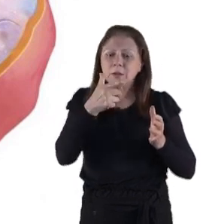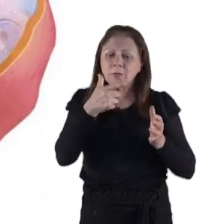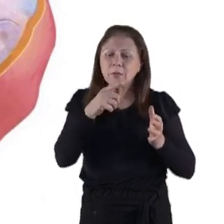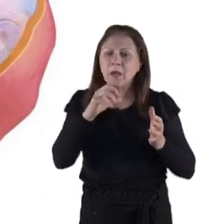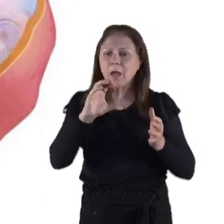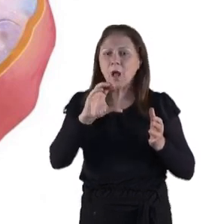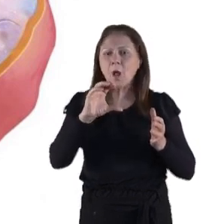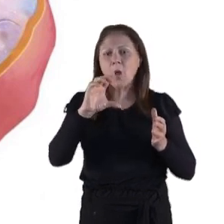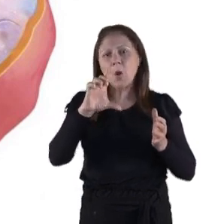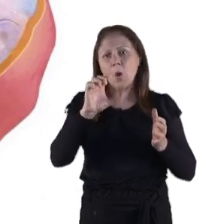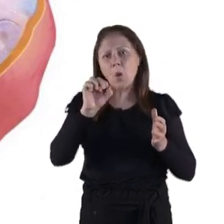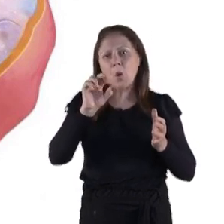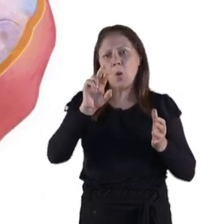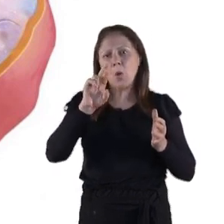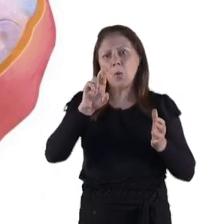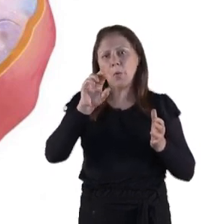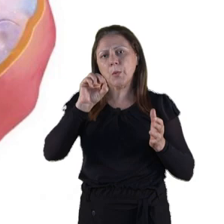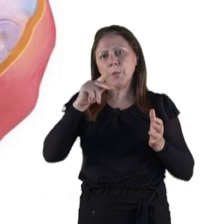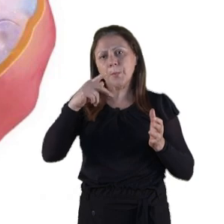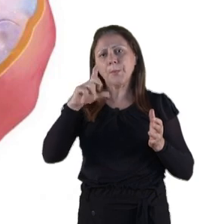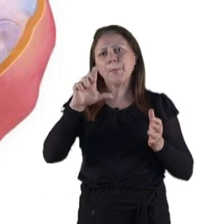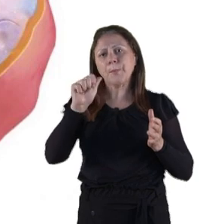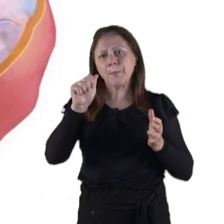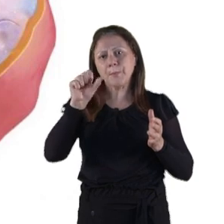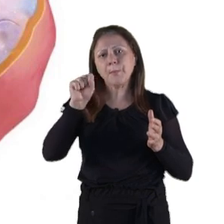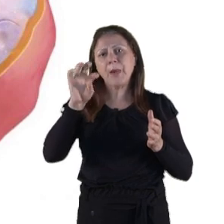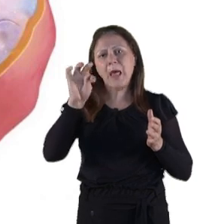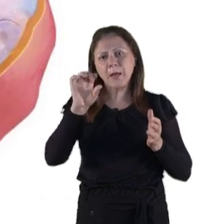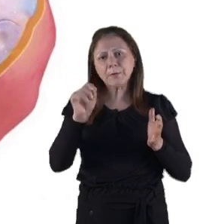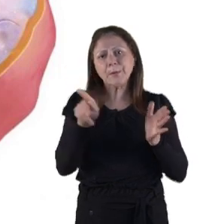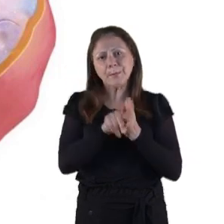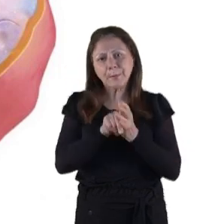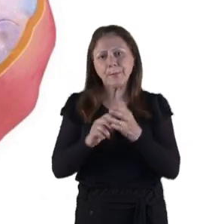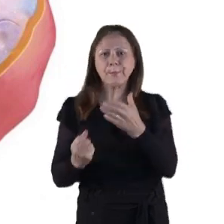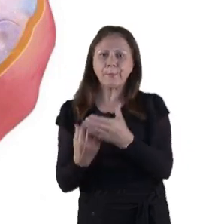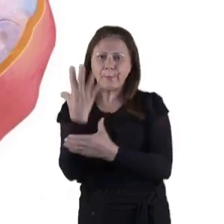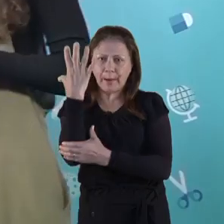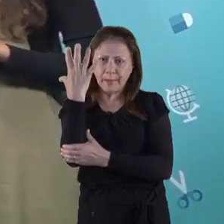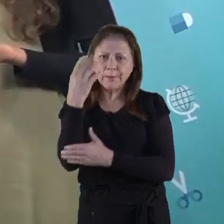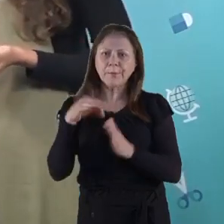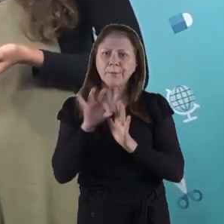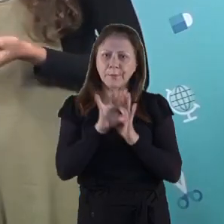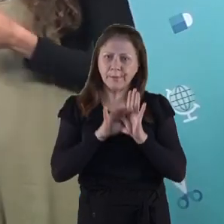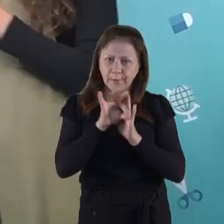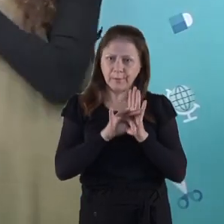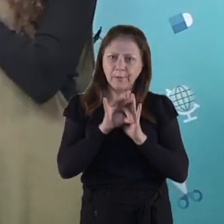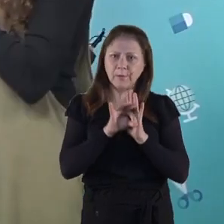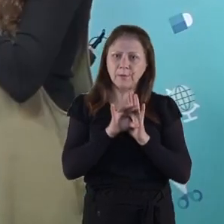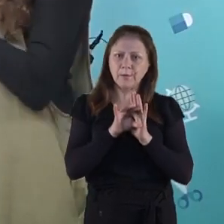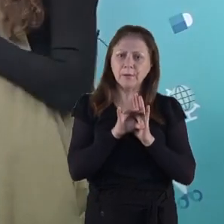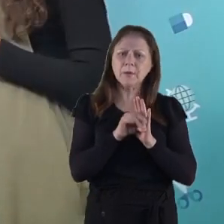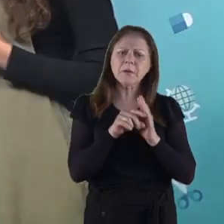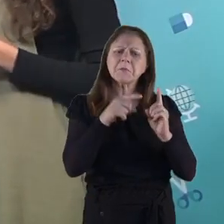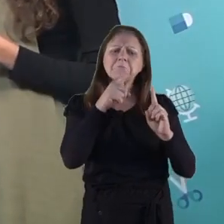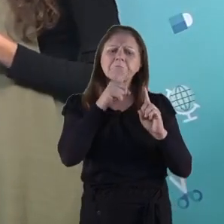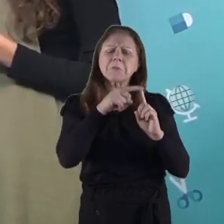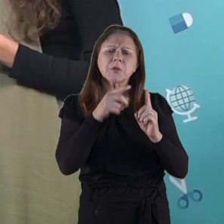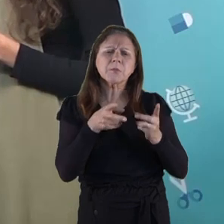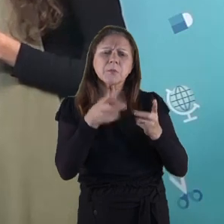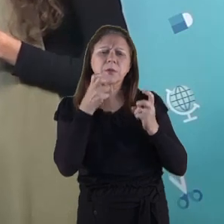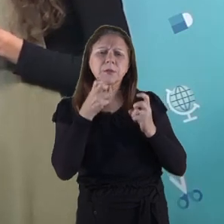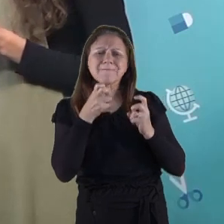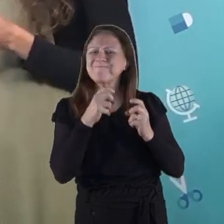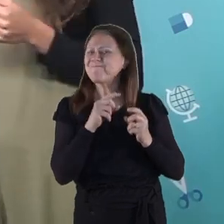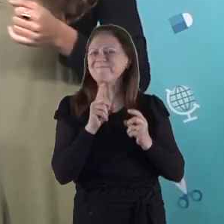de um cloroplasto, né? Que é uma estrutura que só tem na célula vegetal. Eu consigo dizer qual é esse tipo de